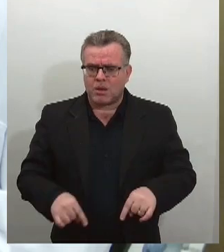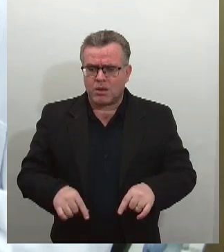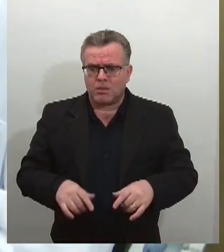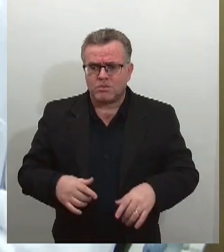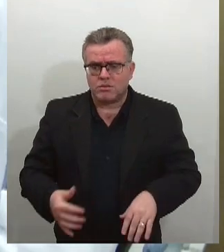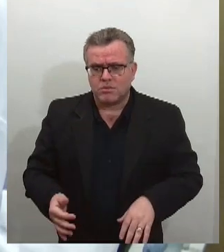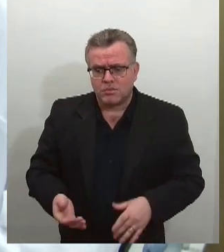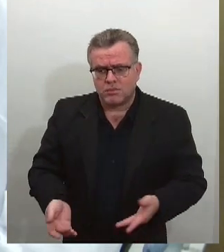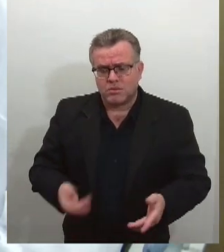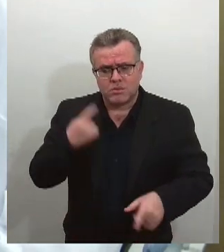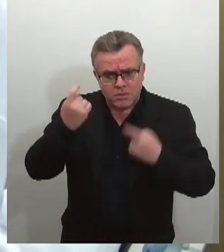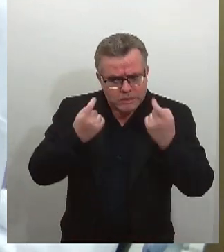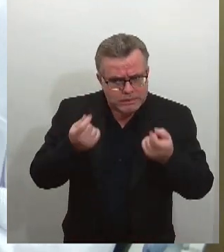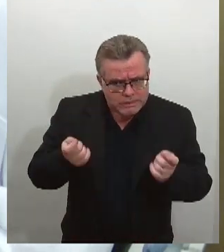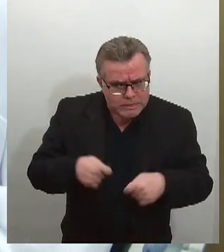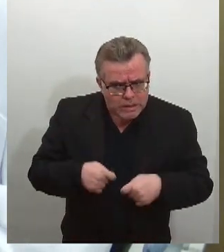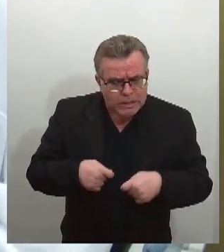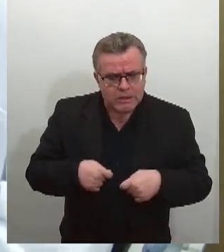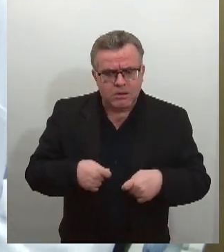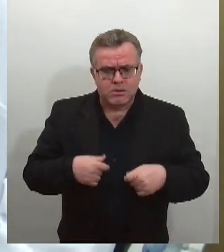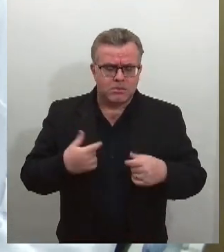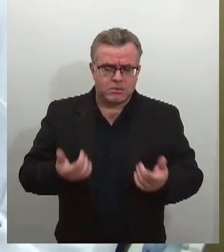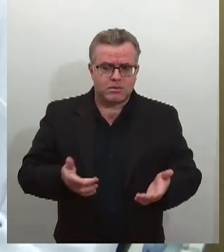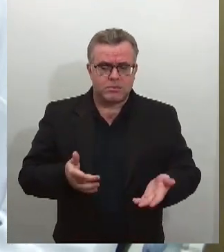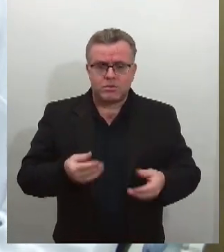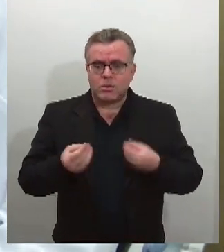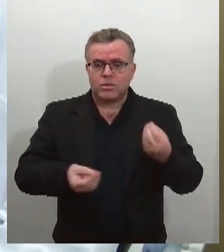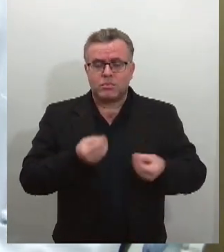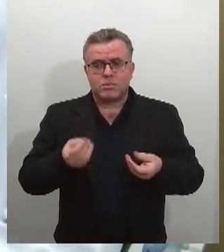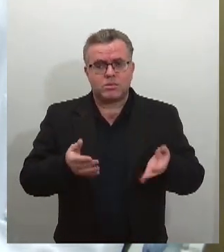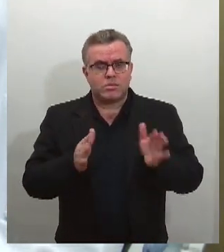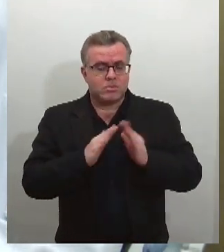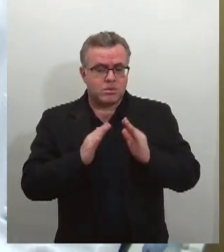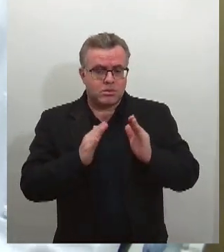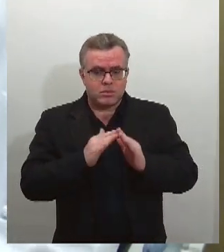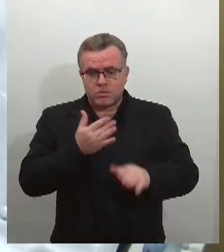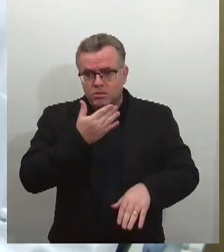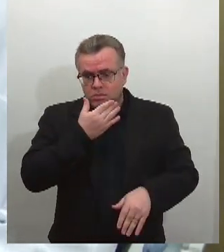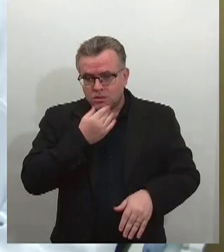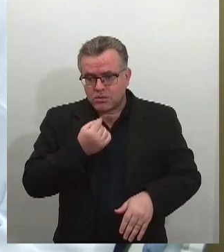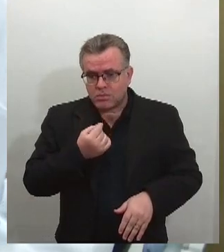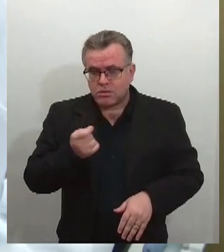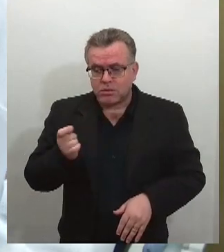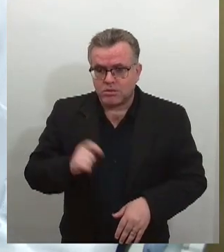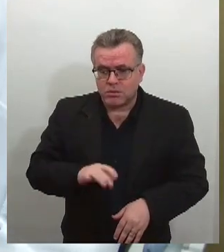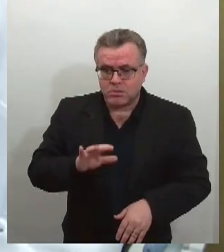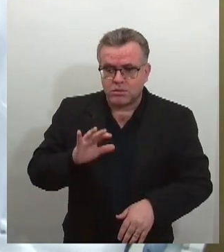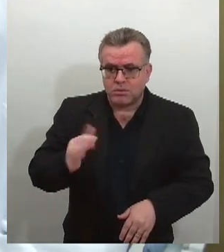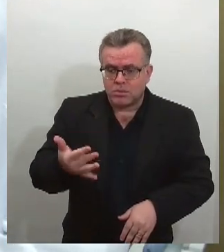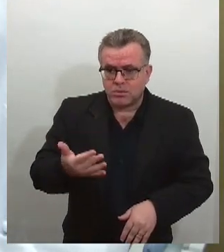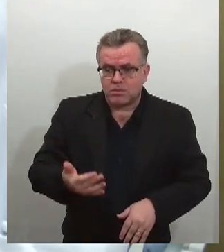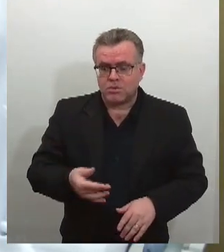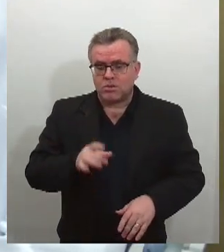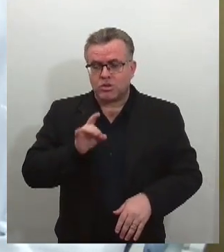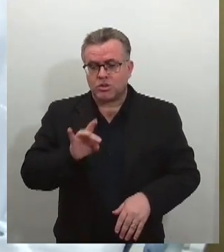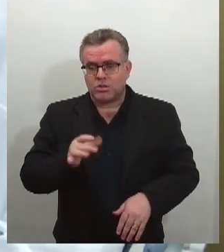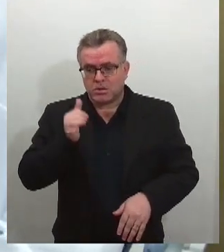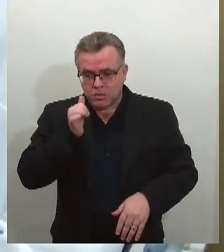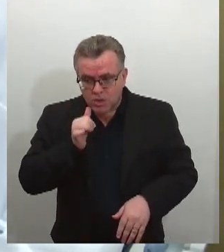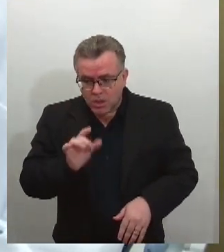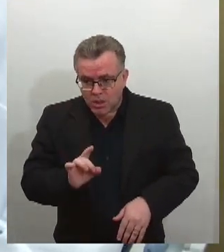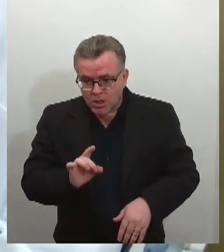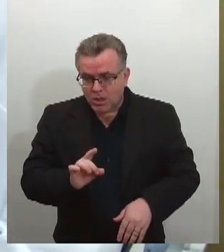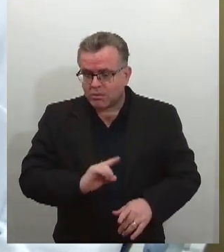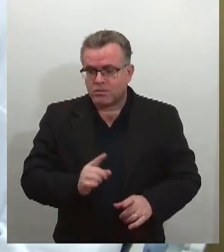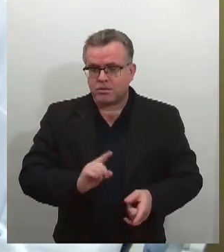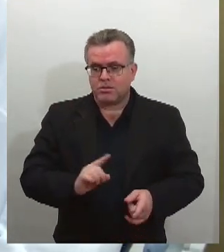preocupar? Como é que essa pessoa, dona de casa ou homem mesmo, porque eu já vi homens com trombose, às vezes a pessoa acha que é só em mulher, né? A gente acaba desmistificando